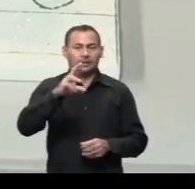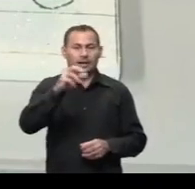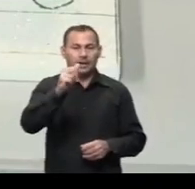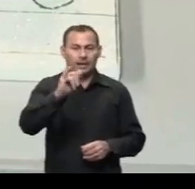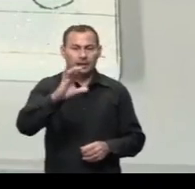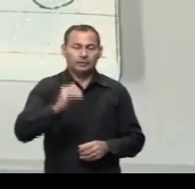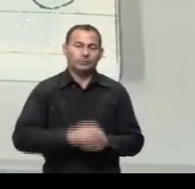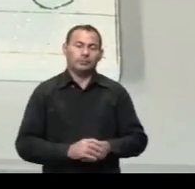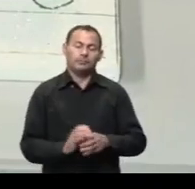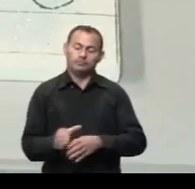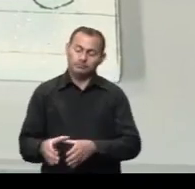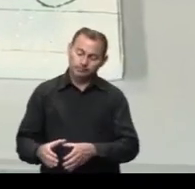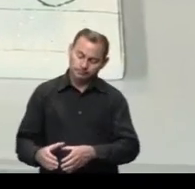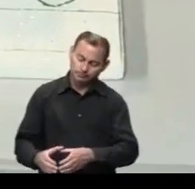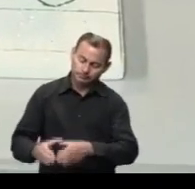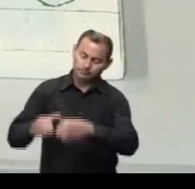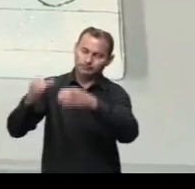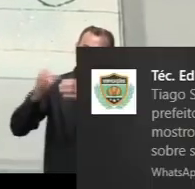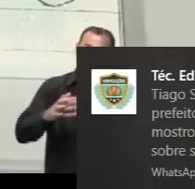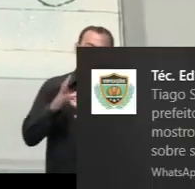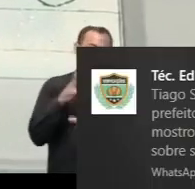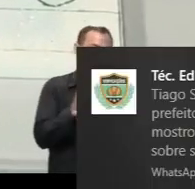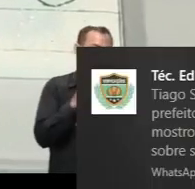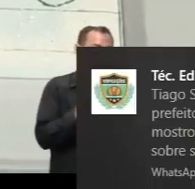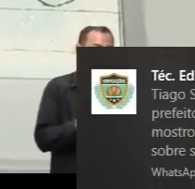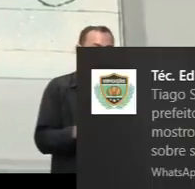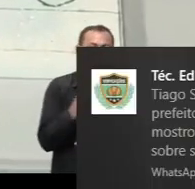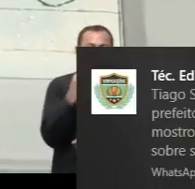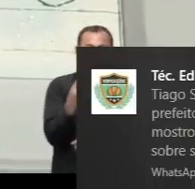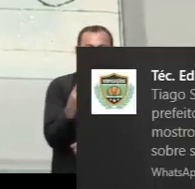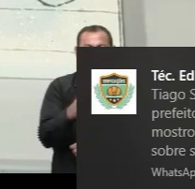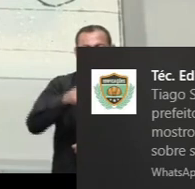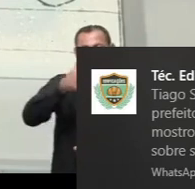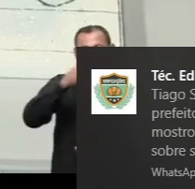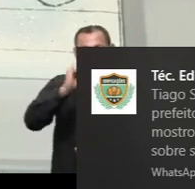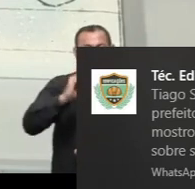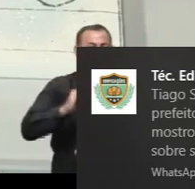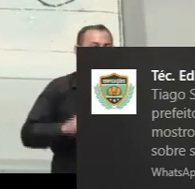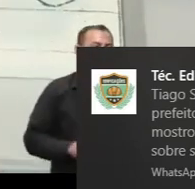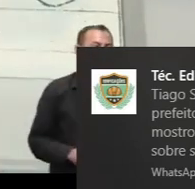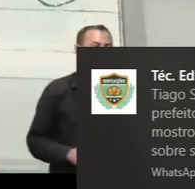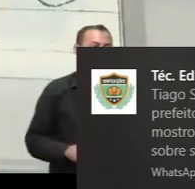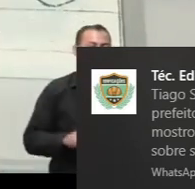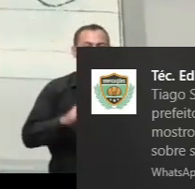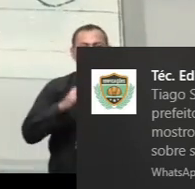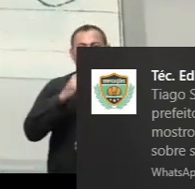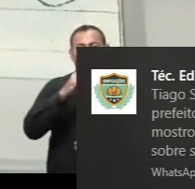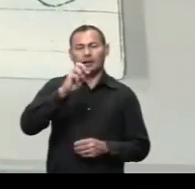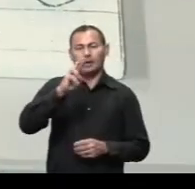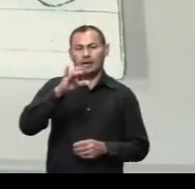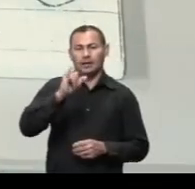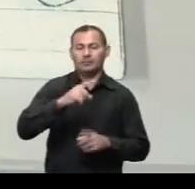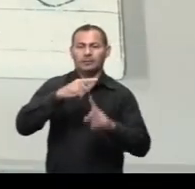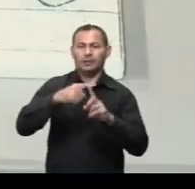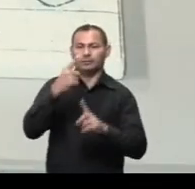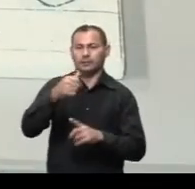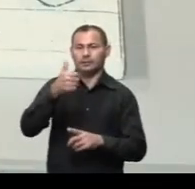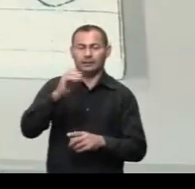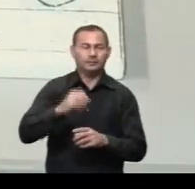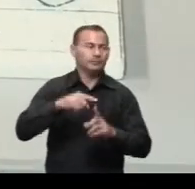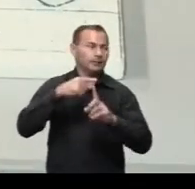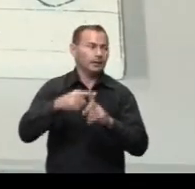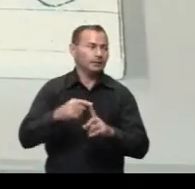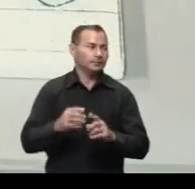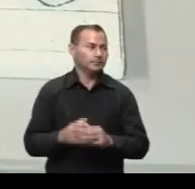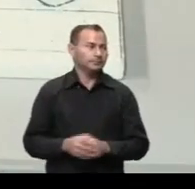raio do poste, soma com essa cota de 1,10. Então, raio mais 1,10 mais